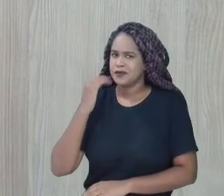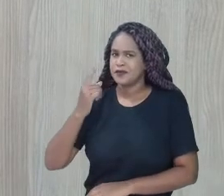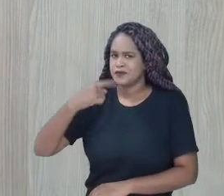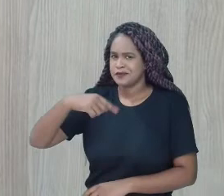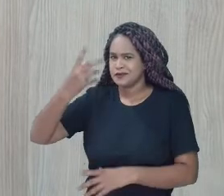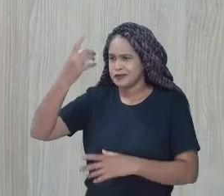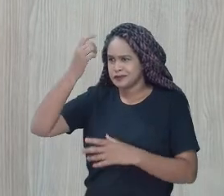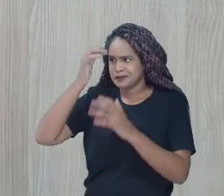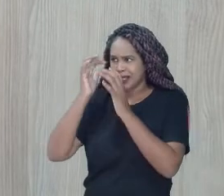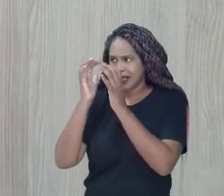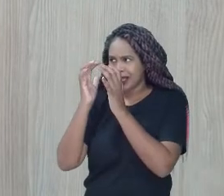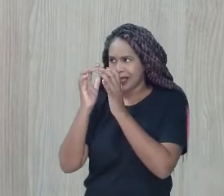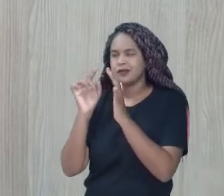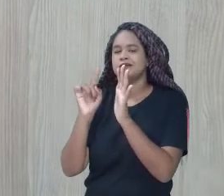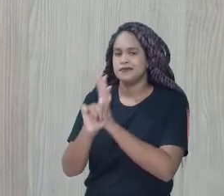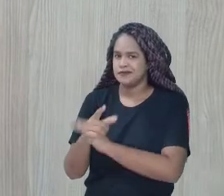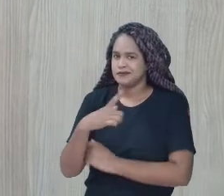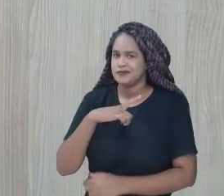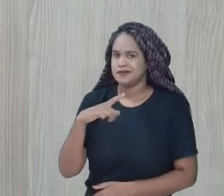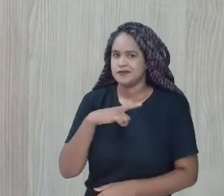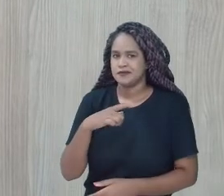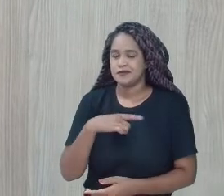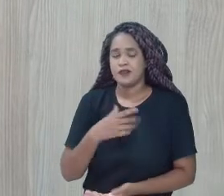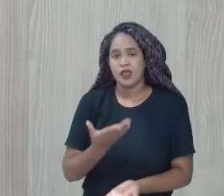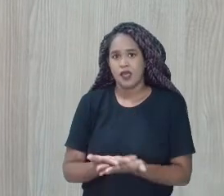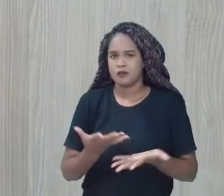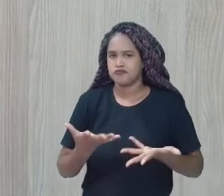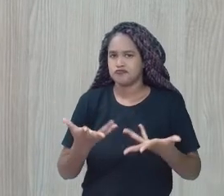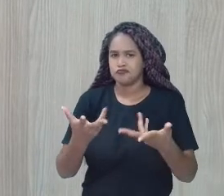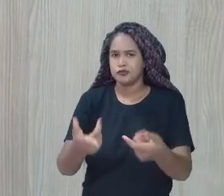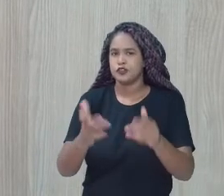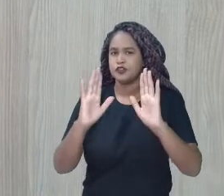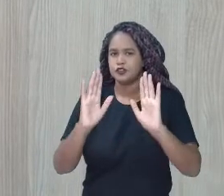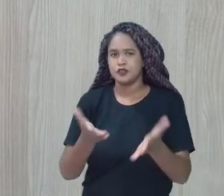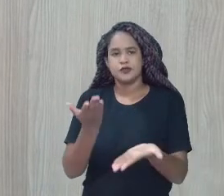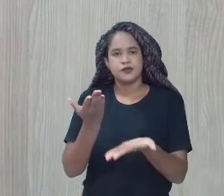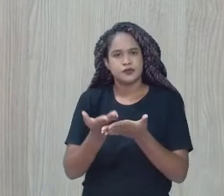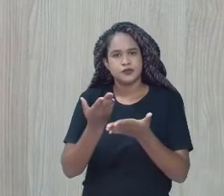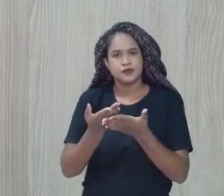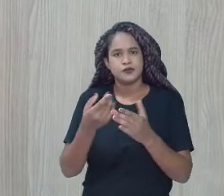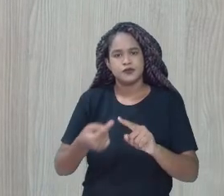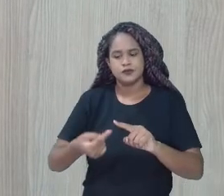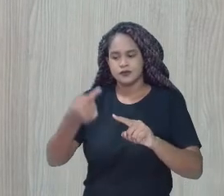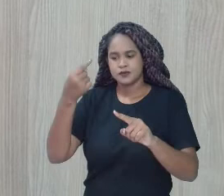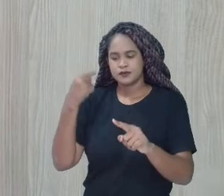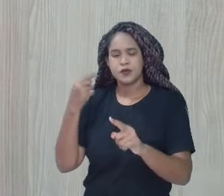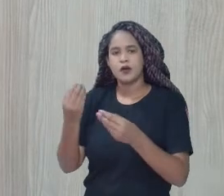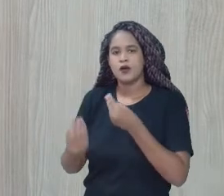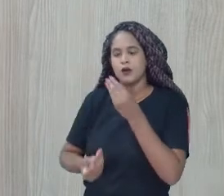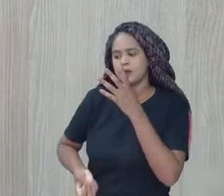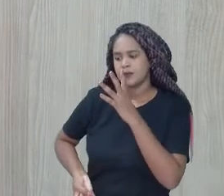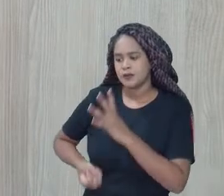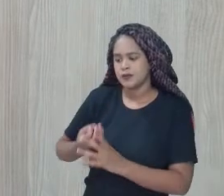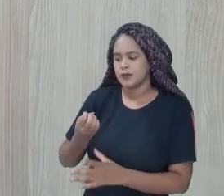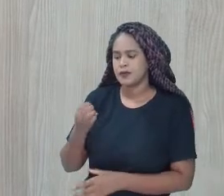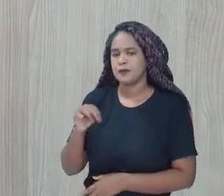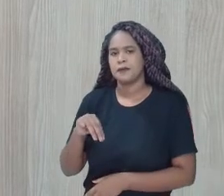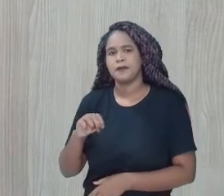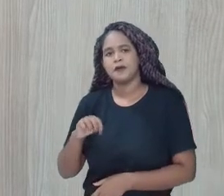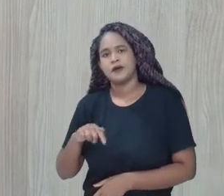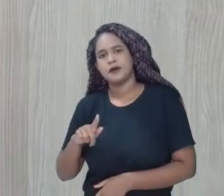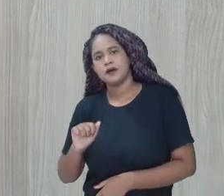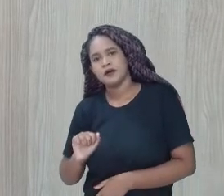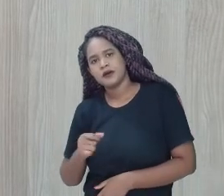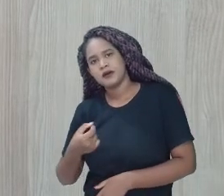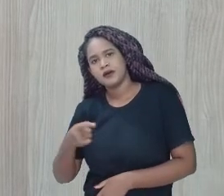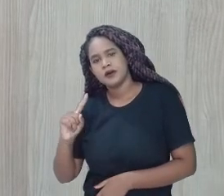de vocês sobre essa aula fantástica. A gente já conversou em um outro momento, né, sobre a origem dos mangás, também como ele se